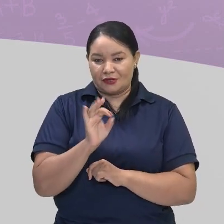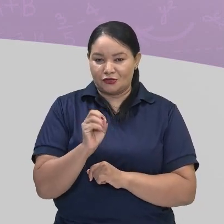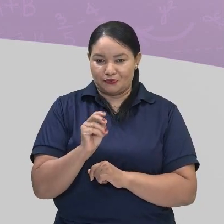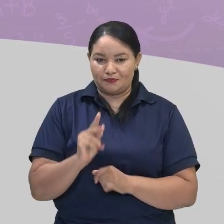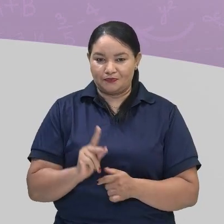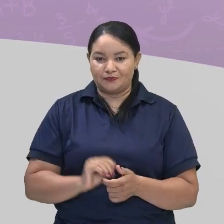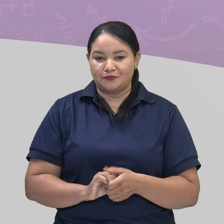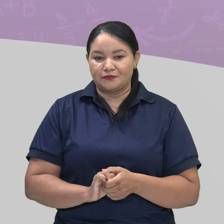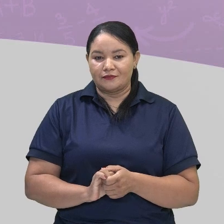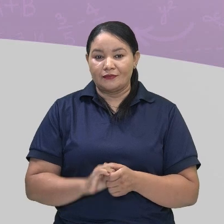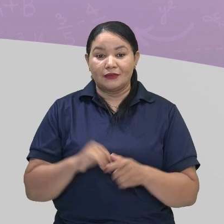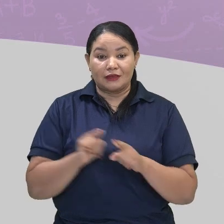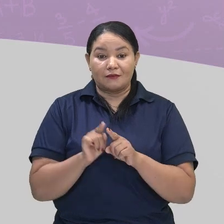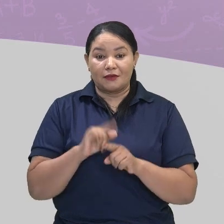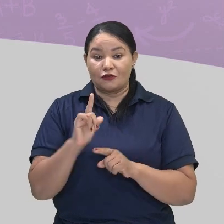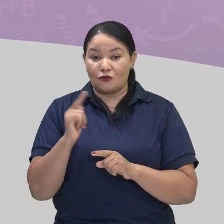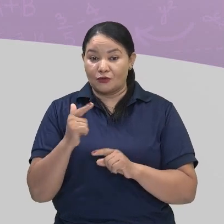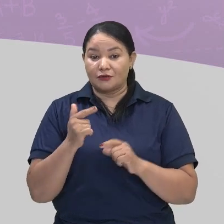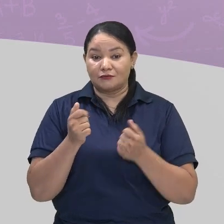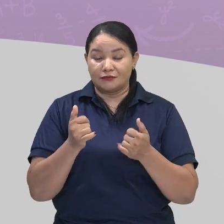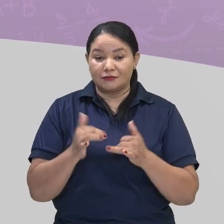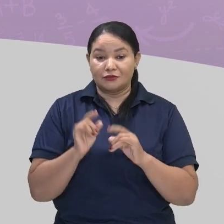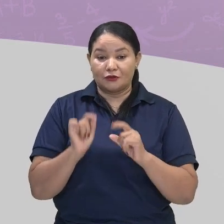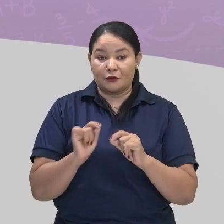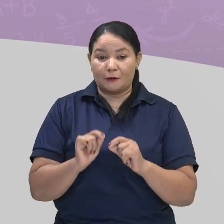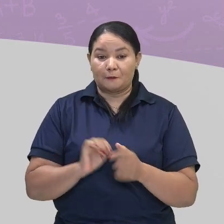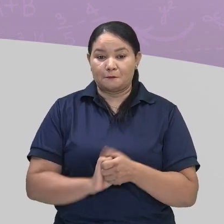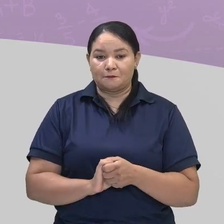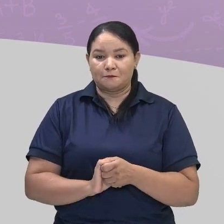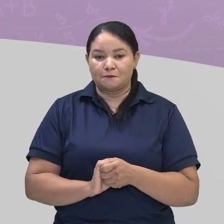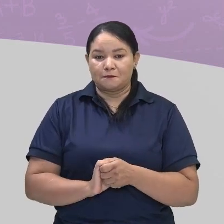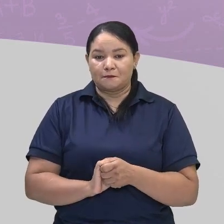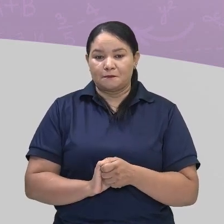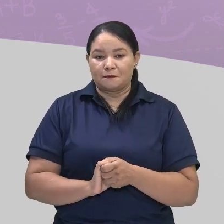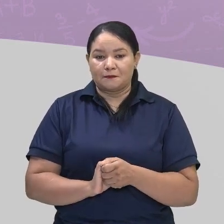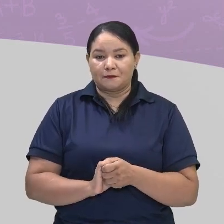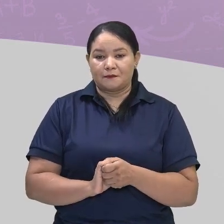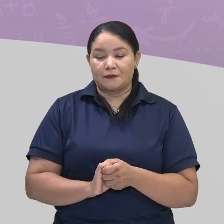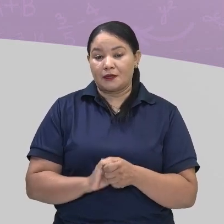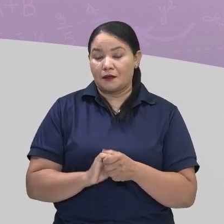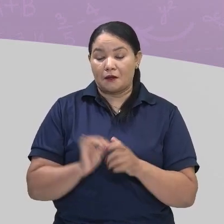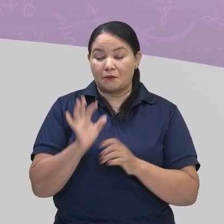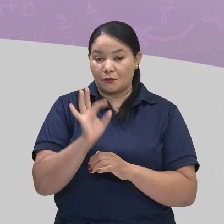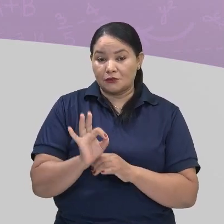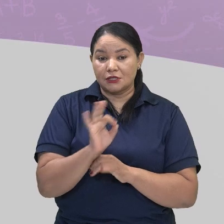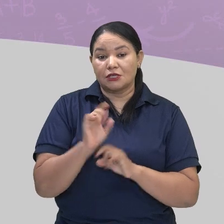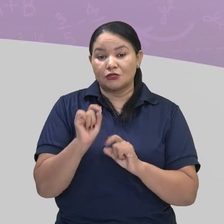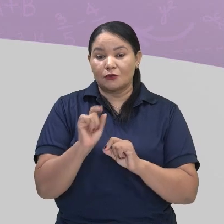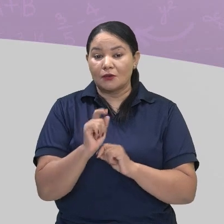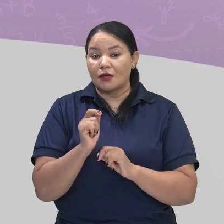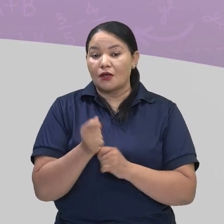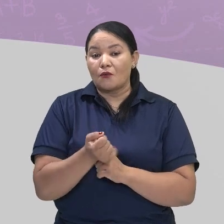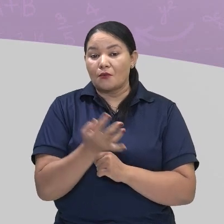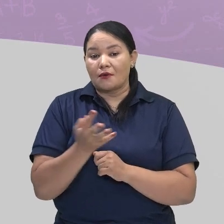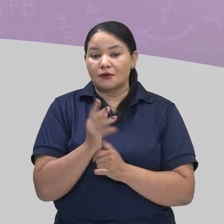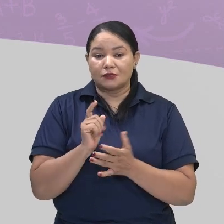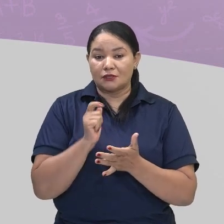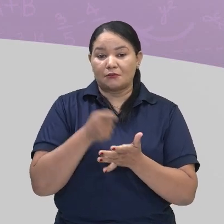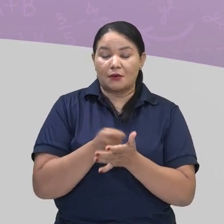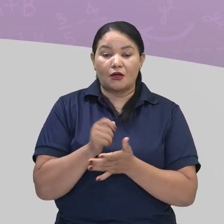Mas tem outra definição também, segundo o dicionário. Olha outra definição que diz. Porcentagem, quantia paga